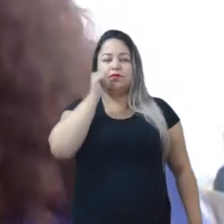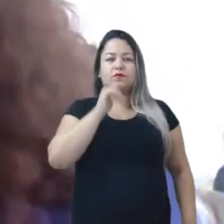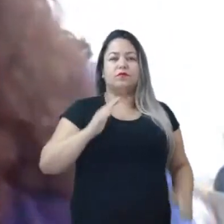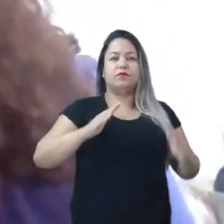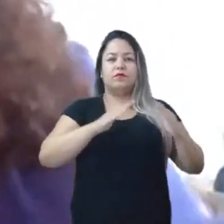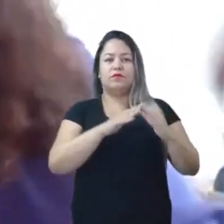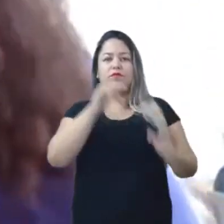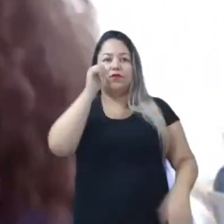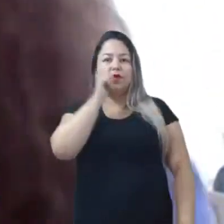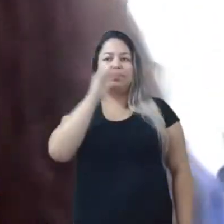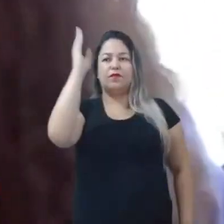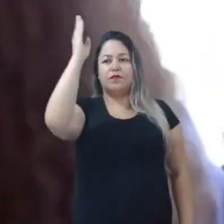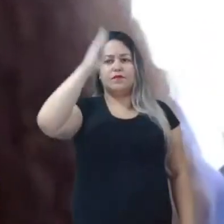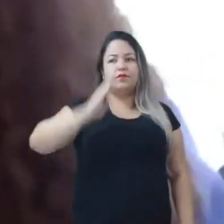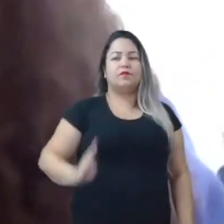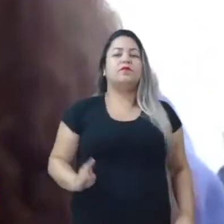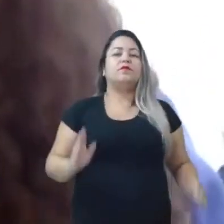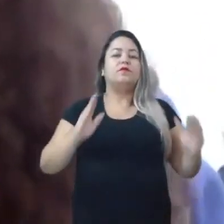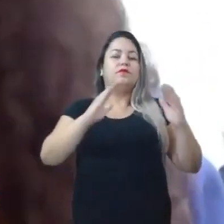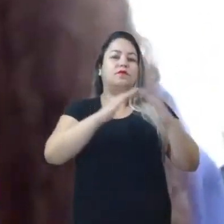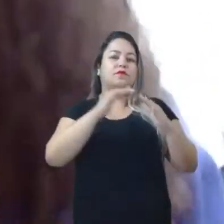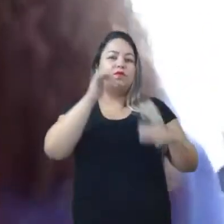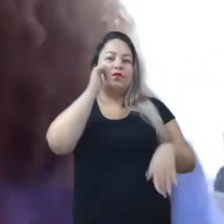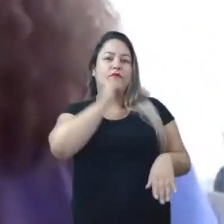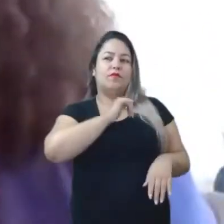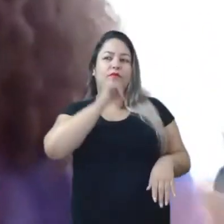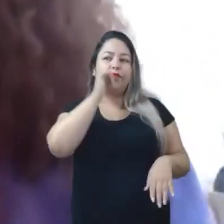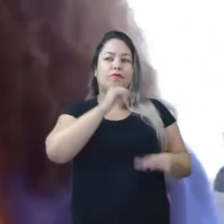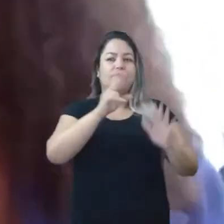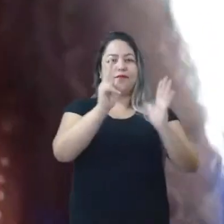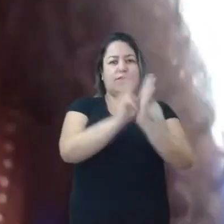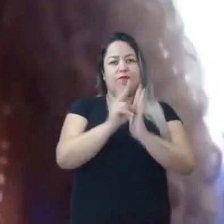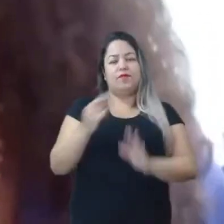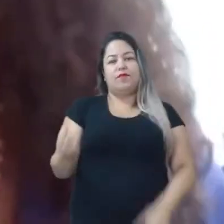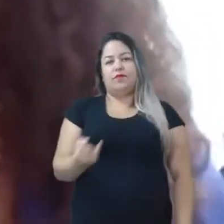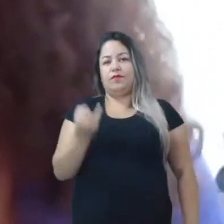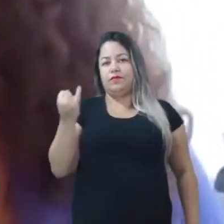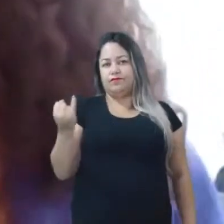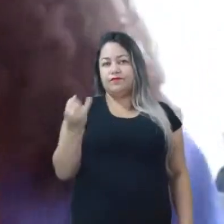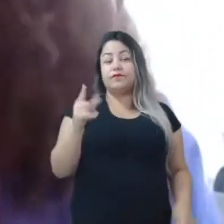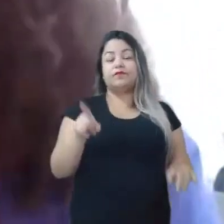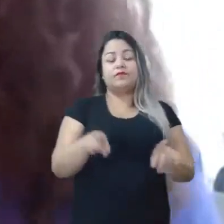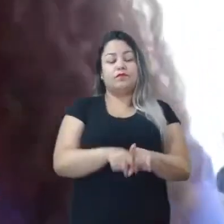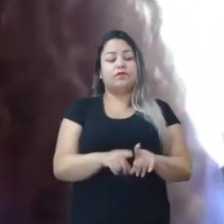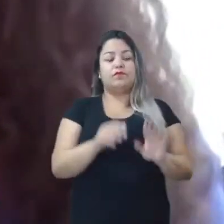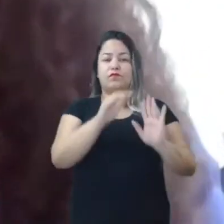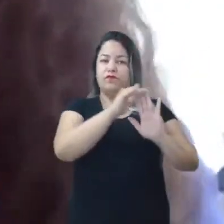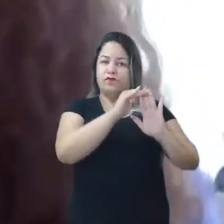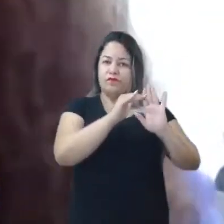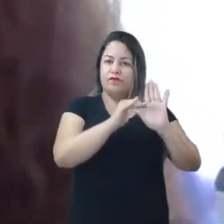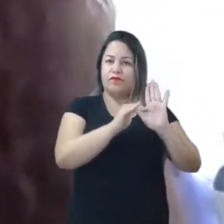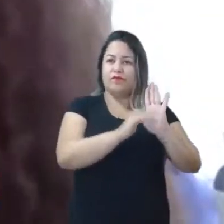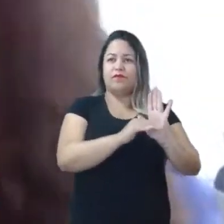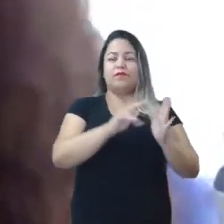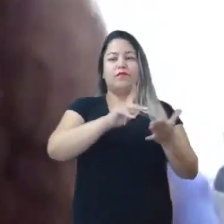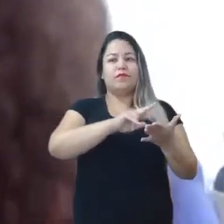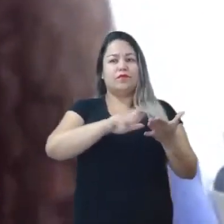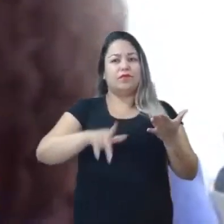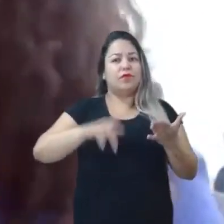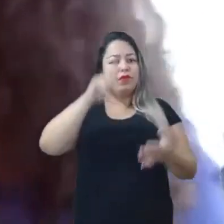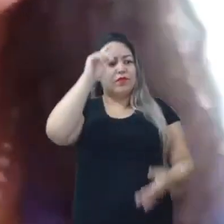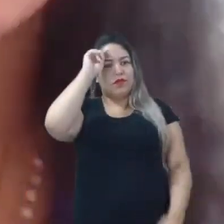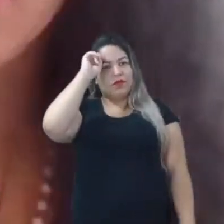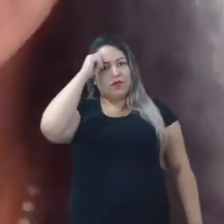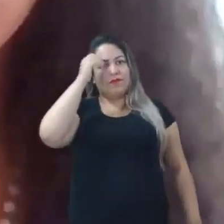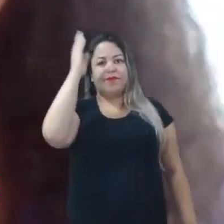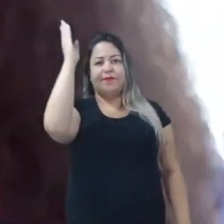Mulher Brasileira, a Casa da Mulher Indígena, que é um programa importante também, o programa Proequidade de Gênero e Raça,